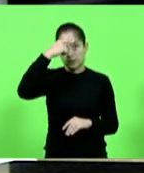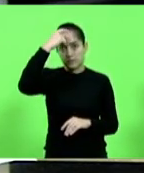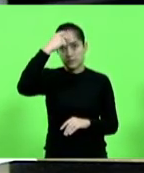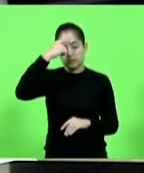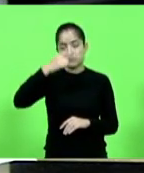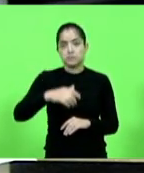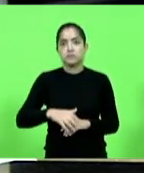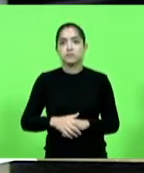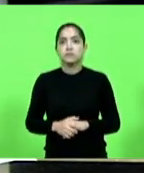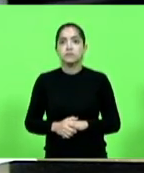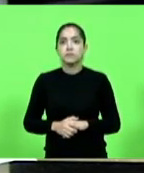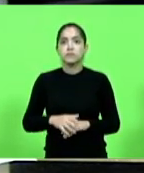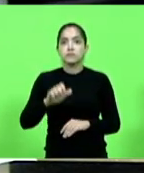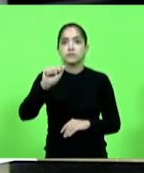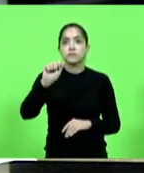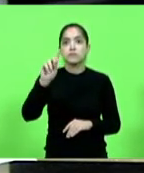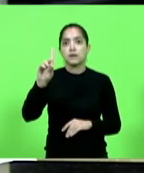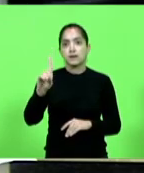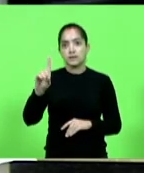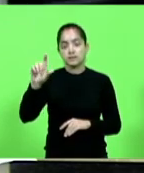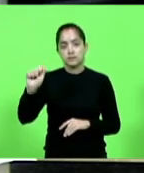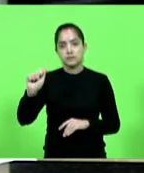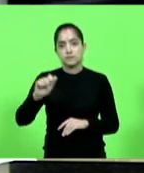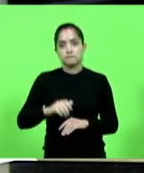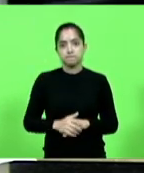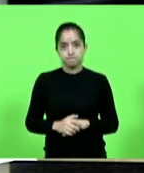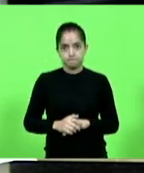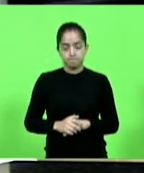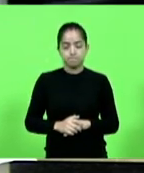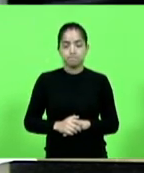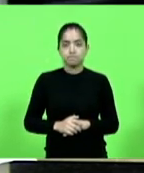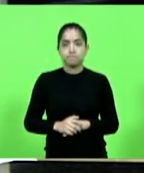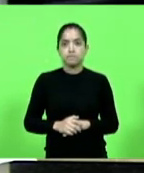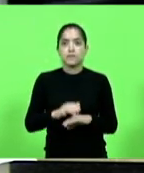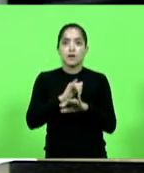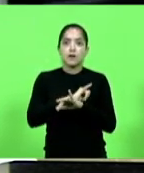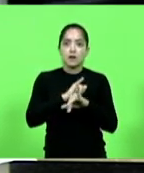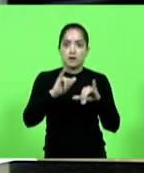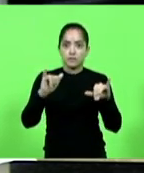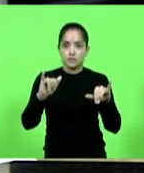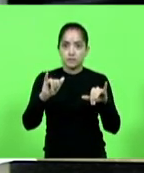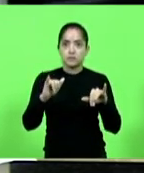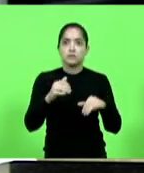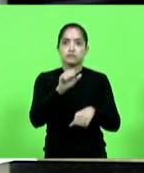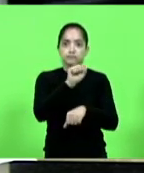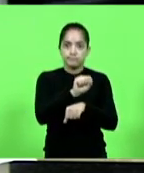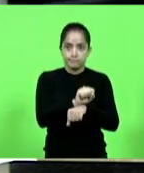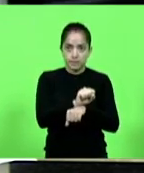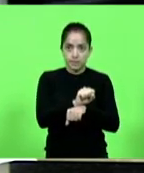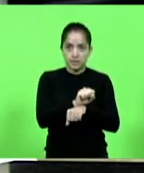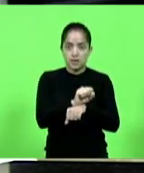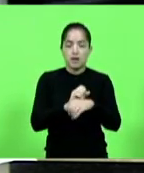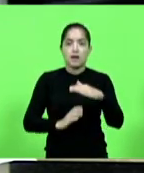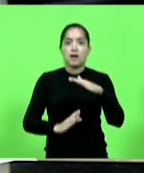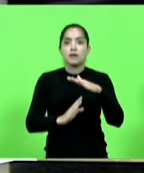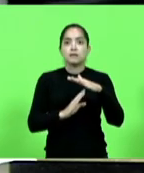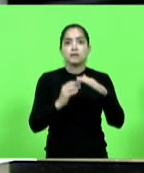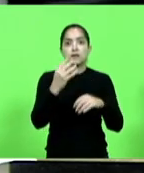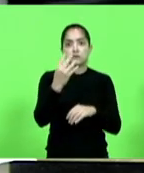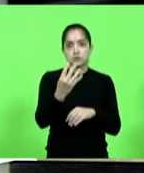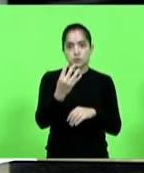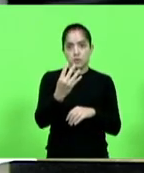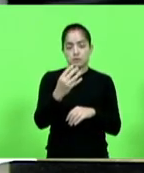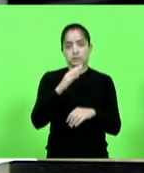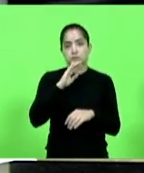a senhora deputada Ada de Luca. Ato contínuo. O senhor presidente suspendeu a sessão até às 16